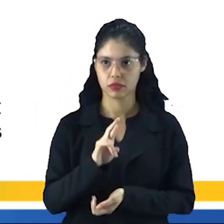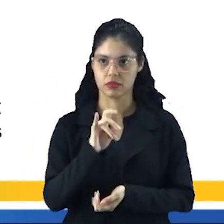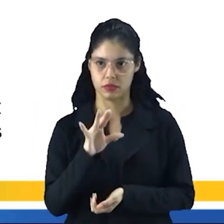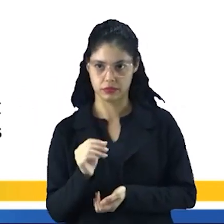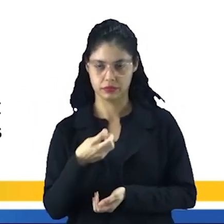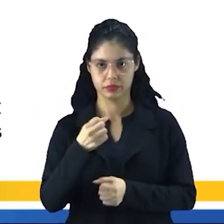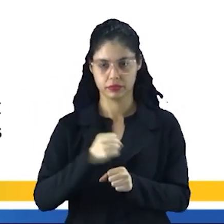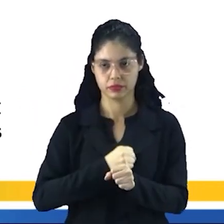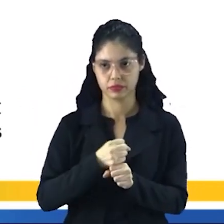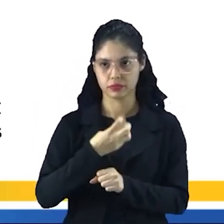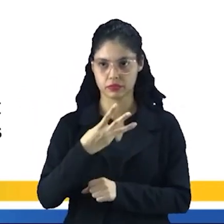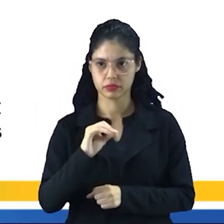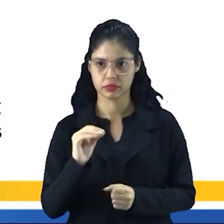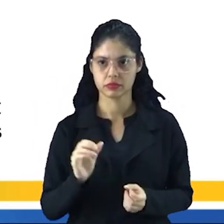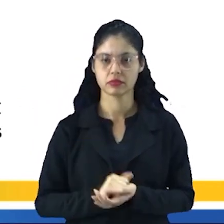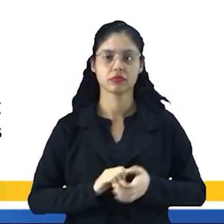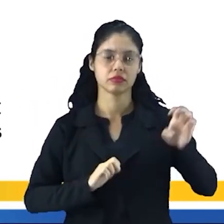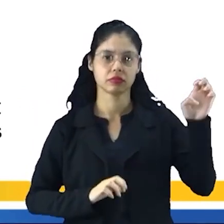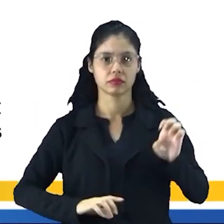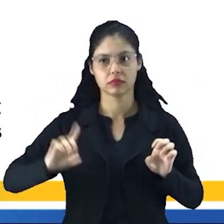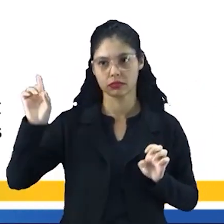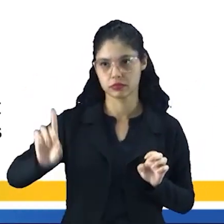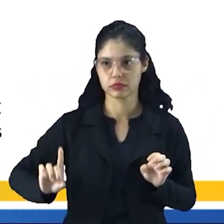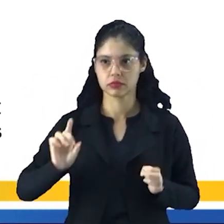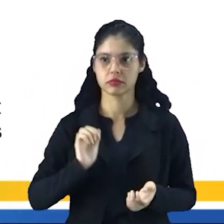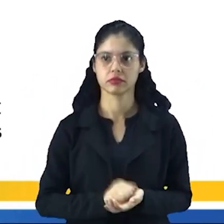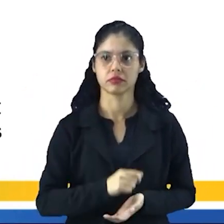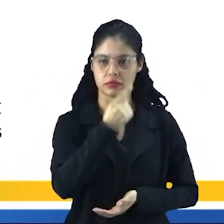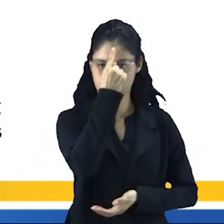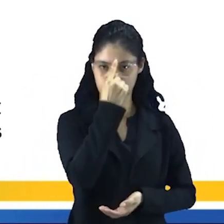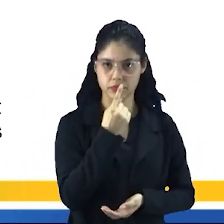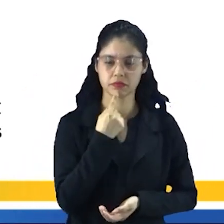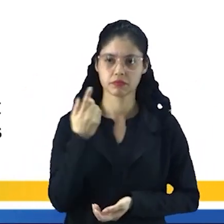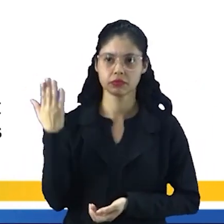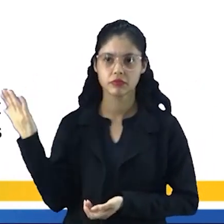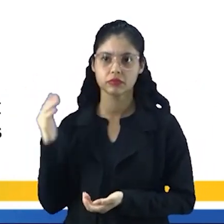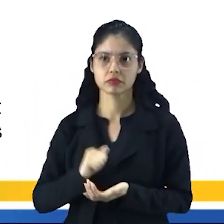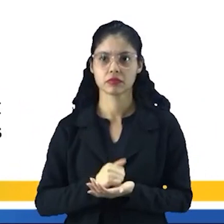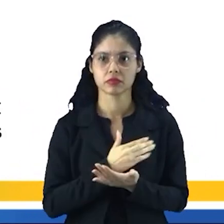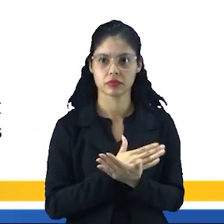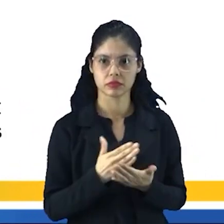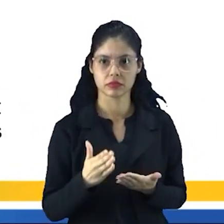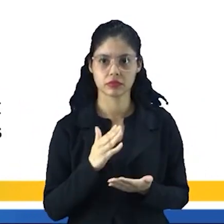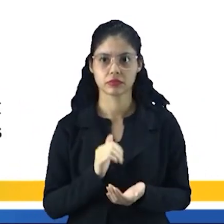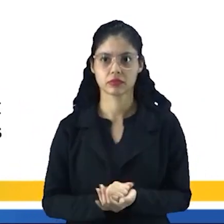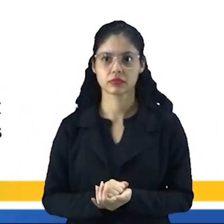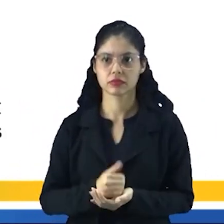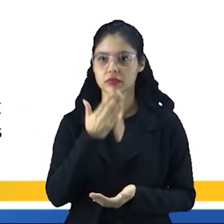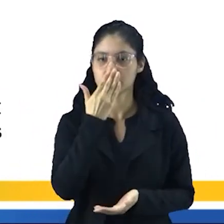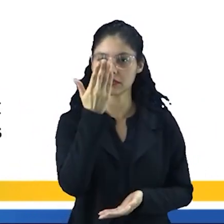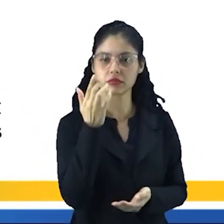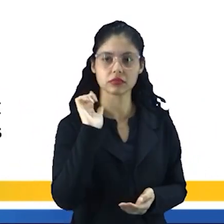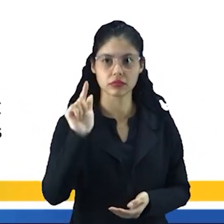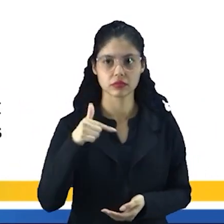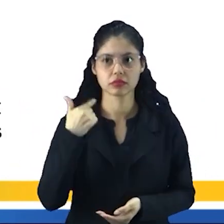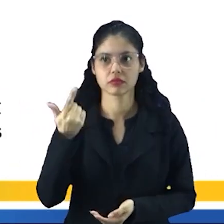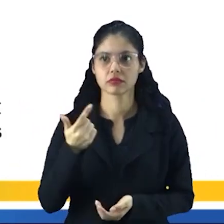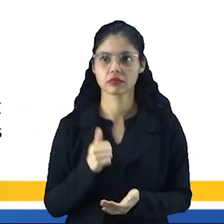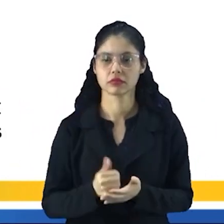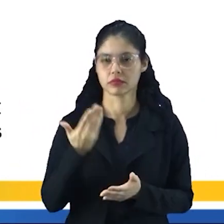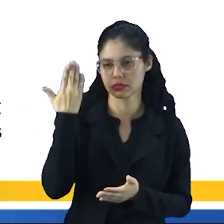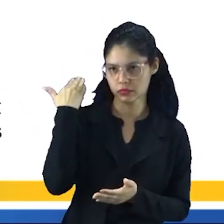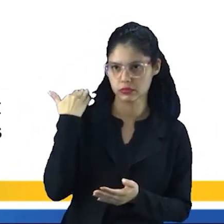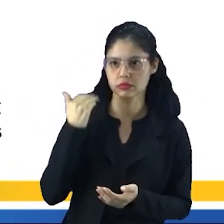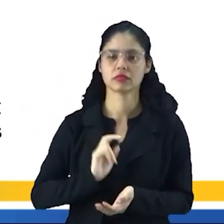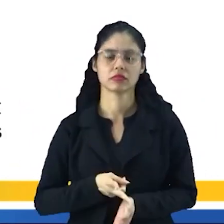dos anos 30, da esquerda para a direita. Essa foto está assim, a gente começa falando pelo artista que está na frente, depois o que